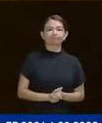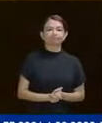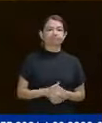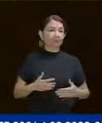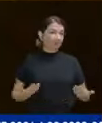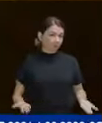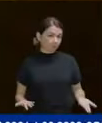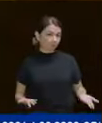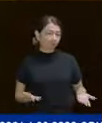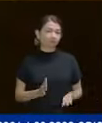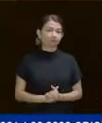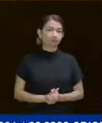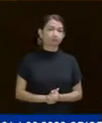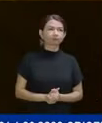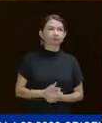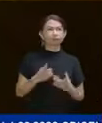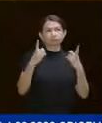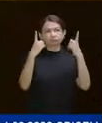mais interessante,